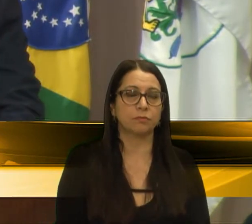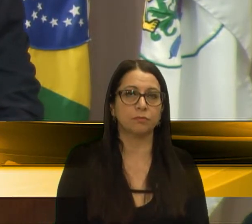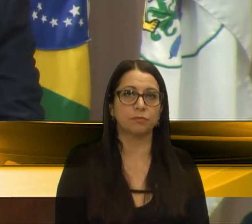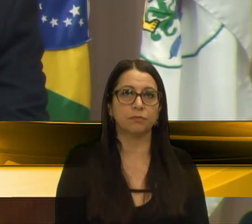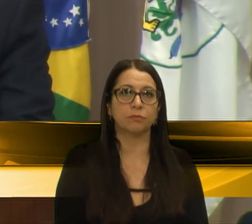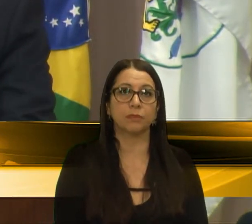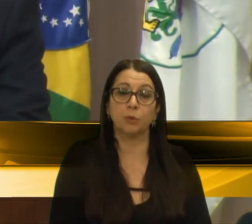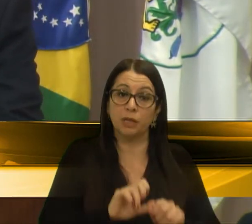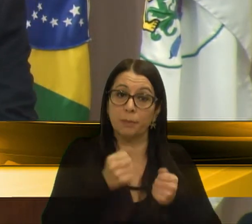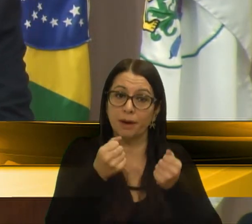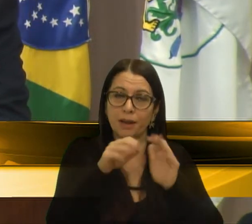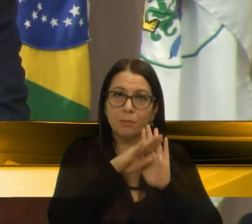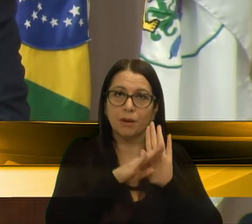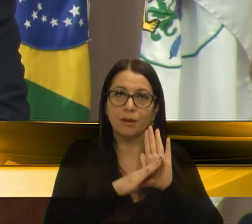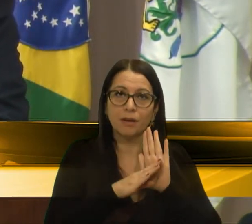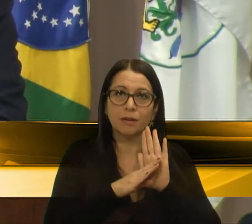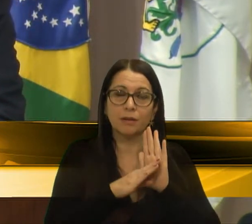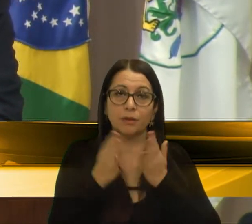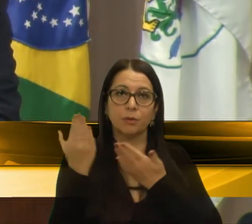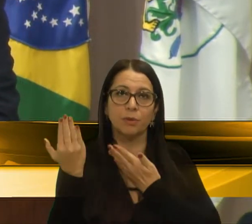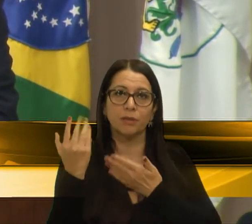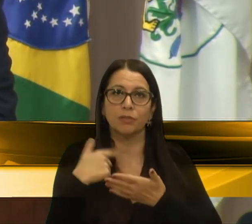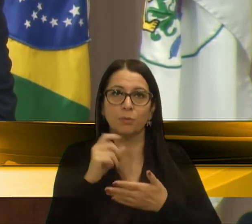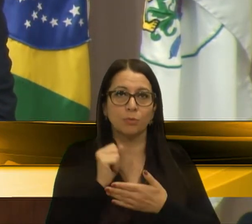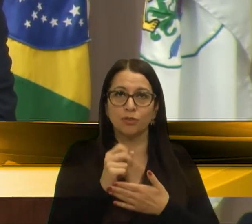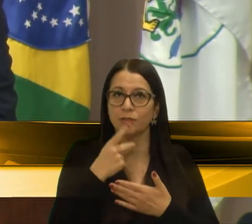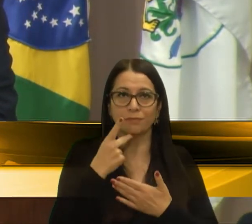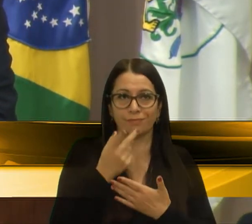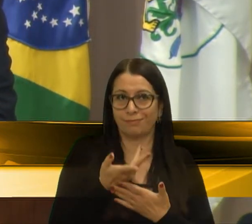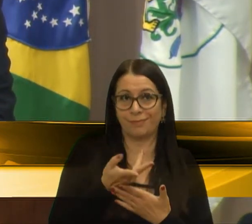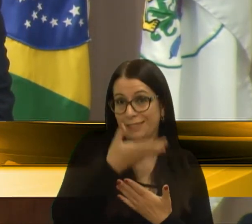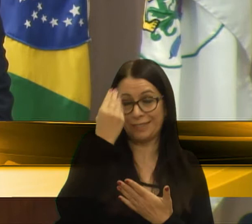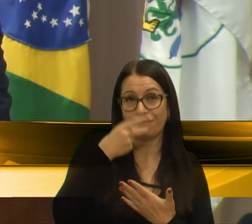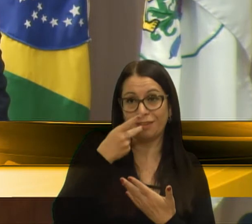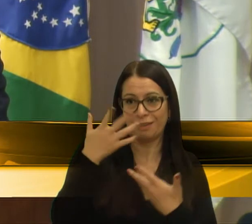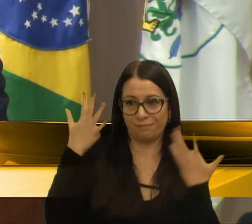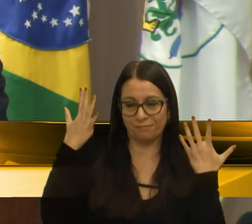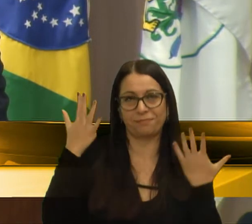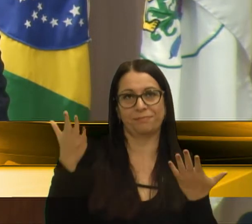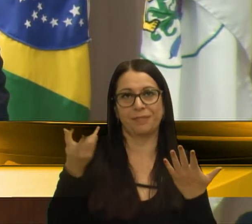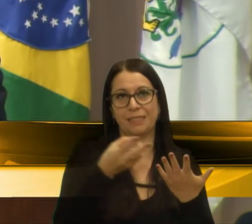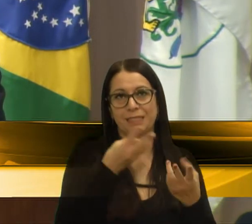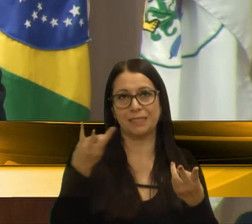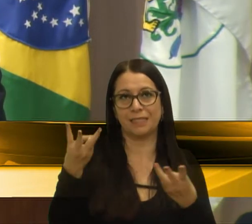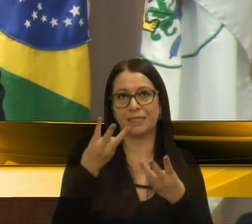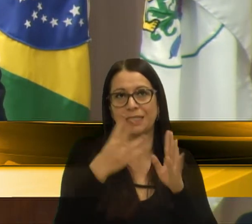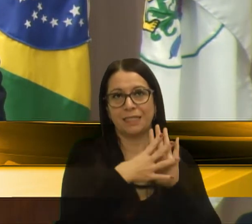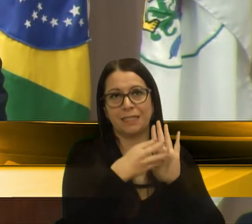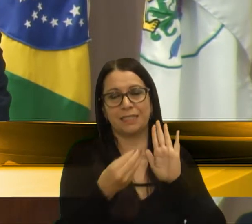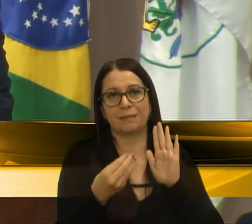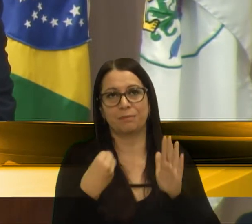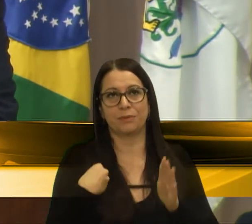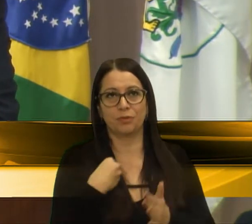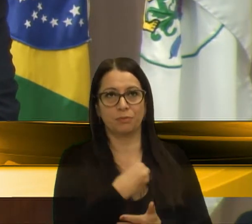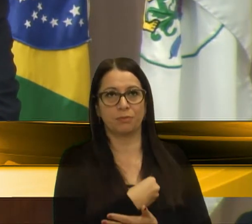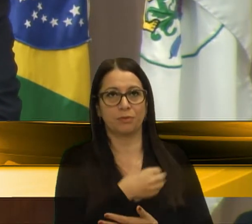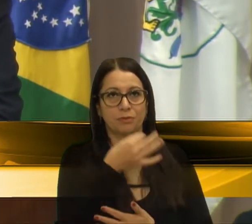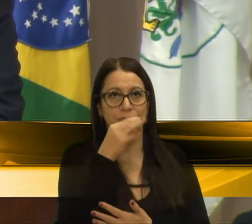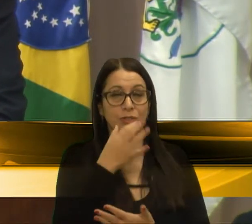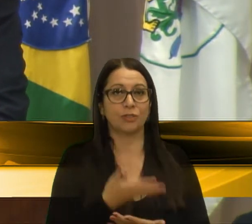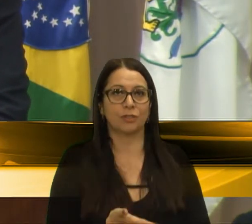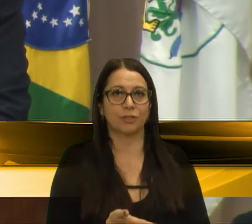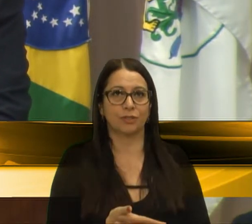quebrei o protocolo aqui da homenagem, porque eu não podia deixar de parabenizar esses 3 exemplos de médicos de Caxias do